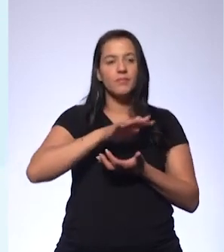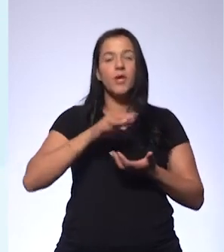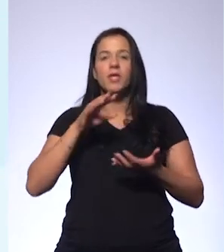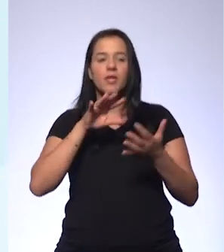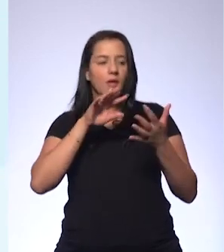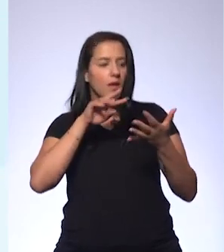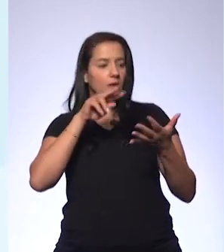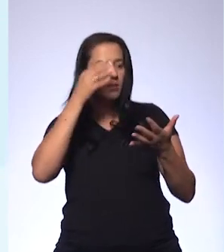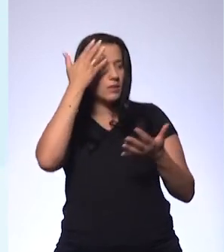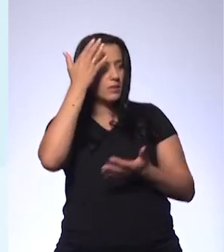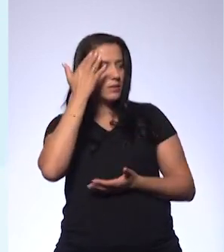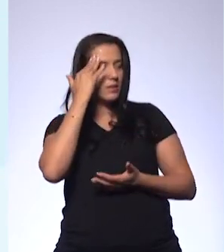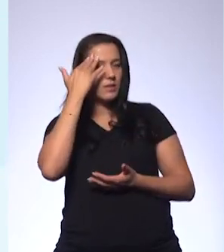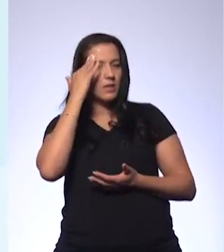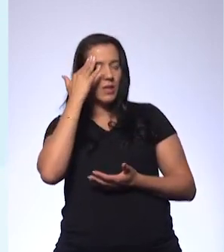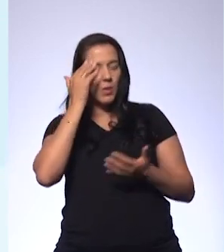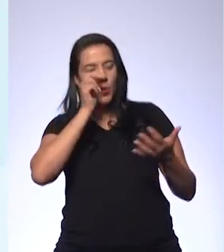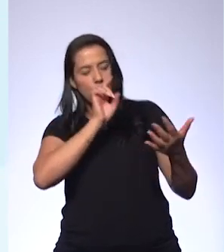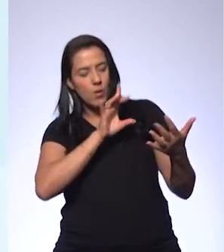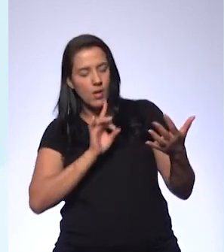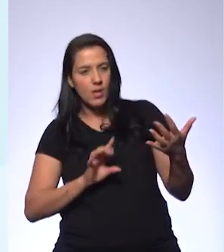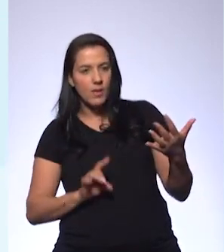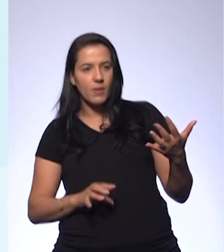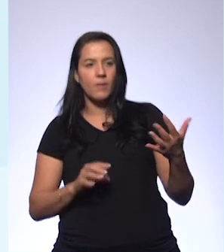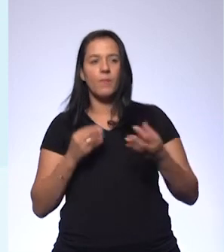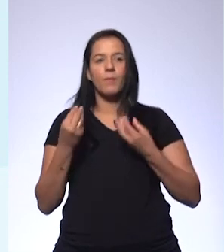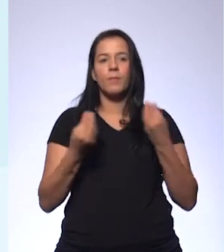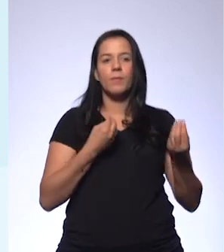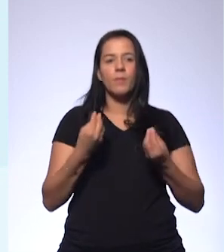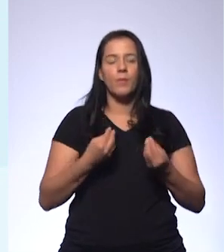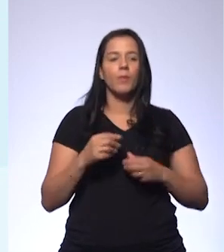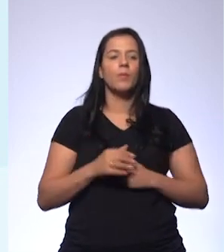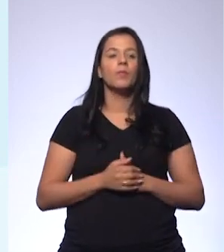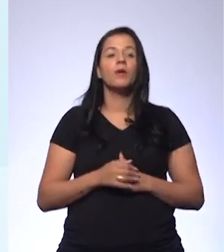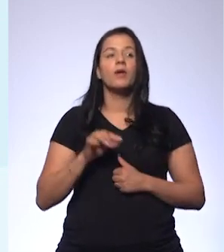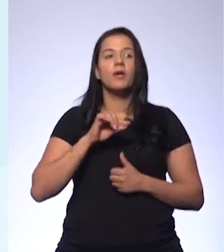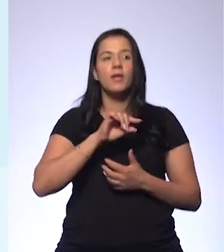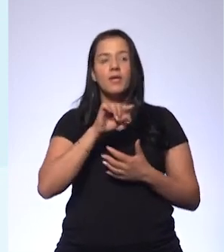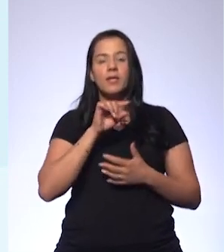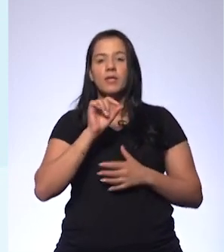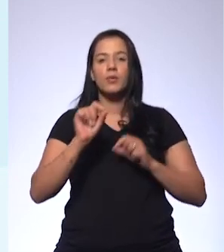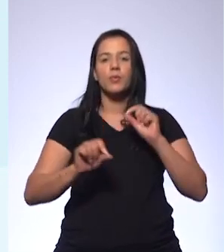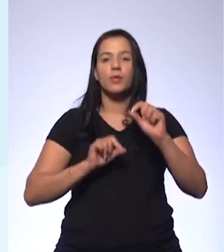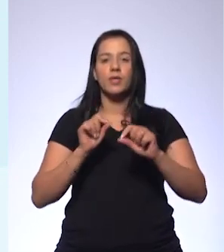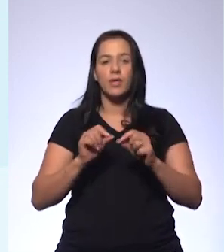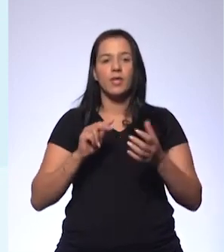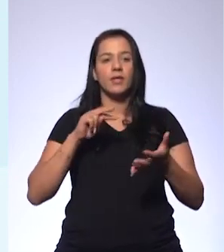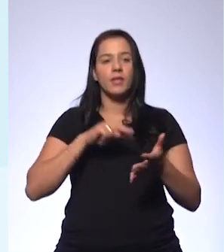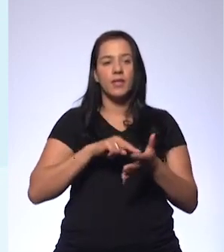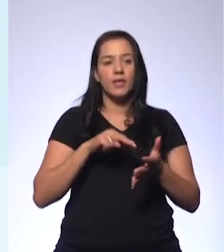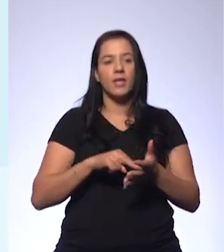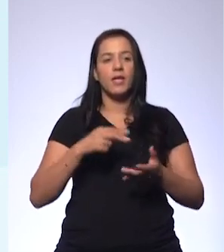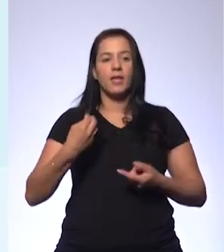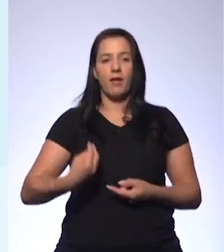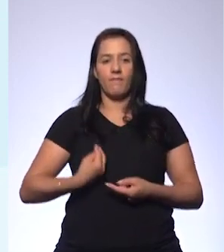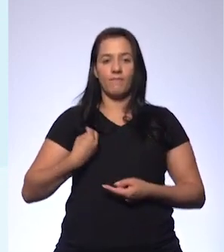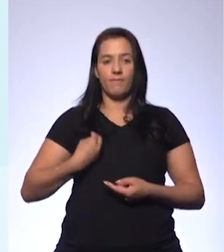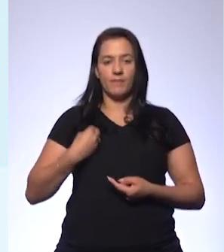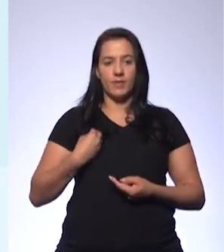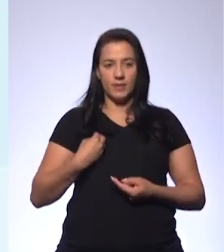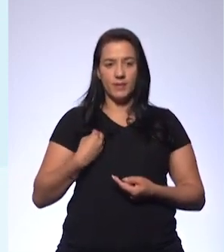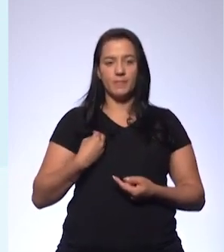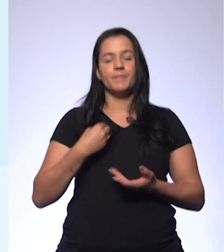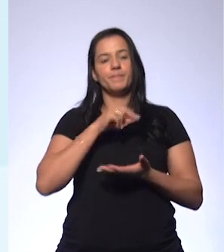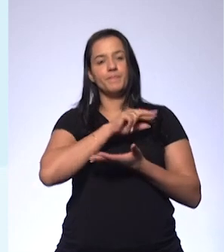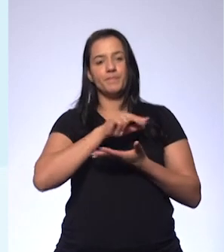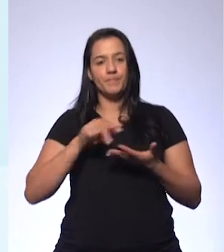ecossistema, né? Verificamos aí que todo ecossistema ele é formado por fatores bióticos e abióticos, né? Que